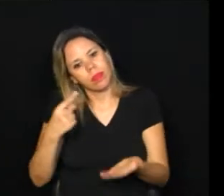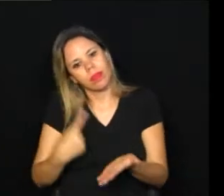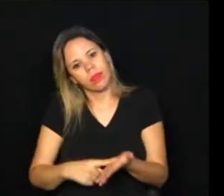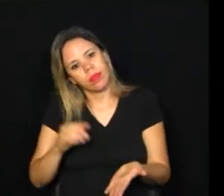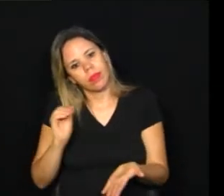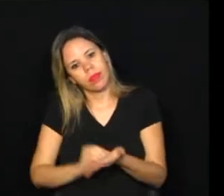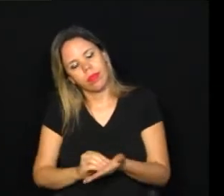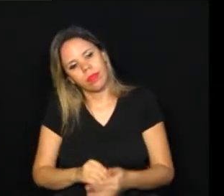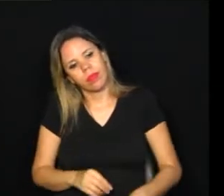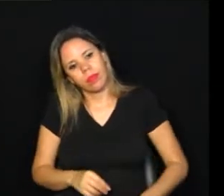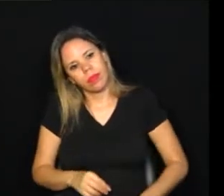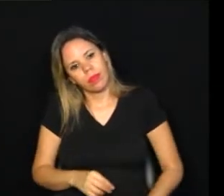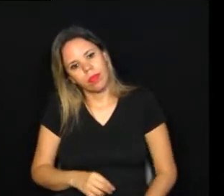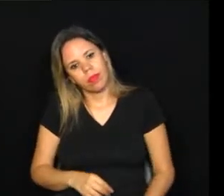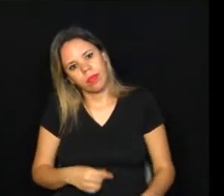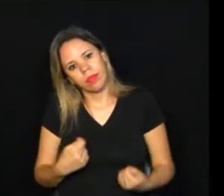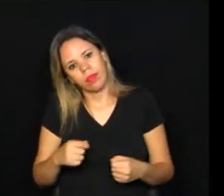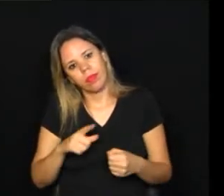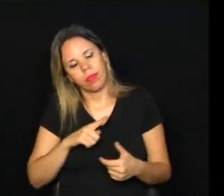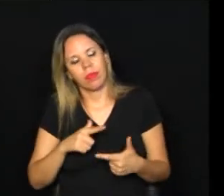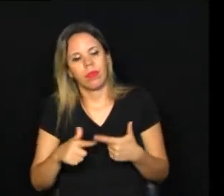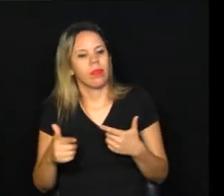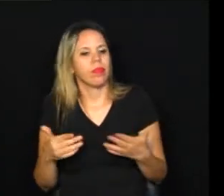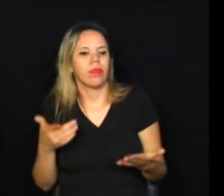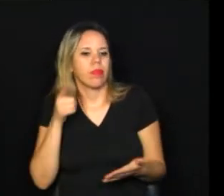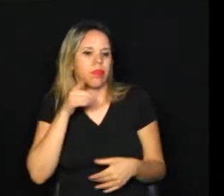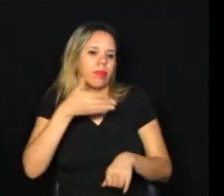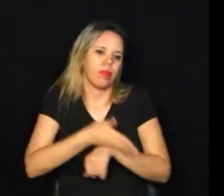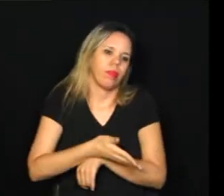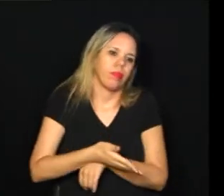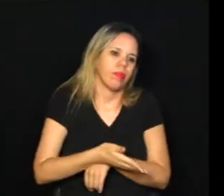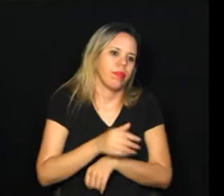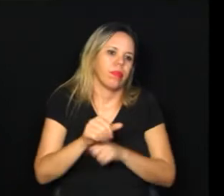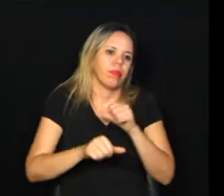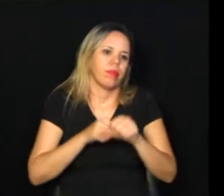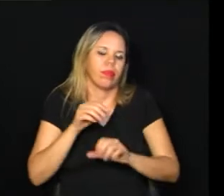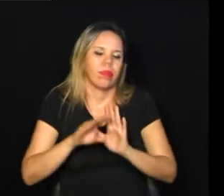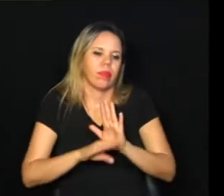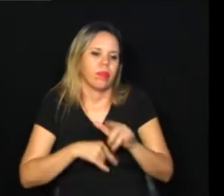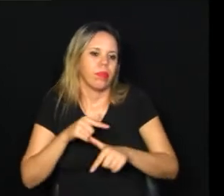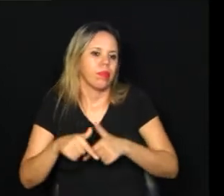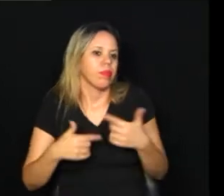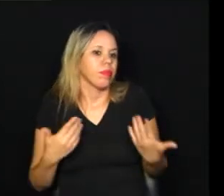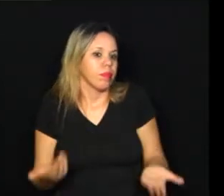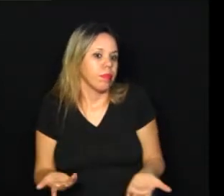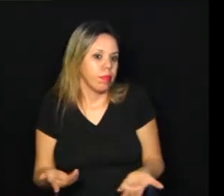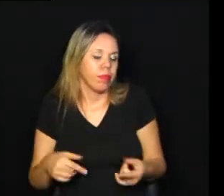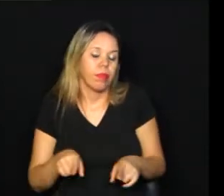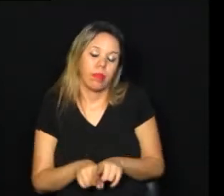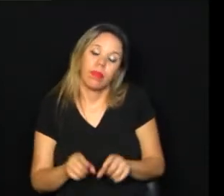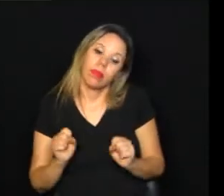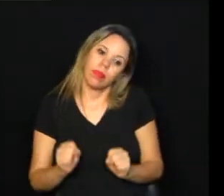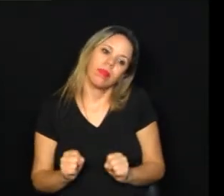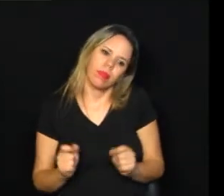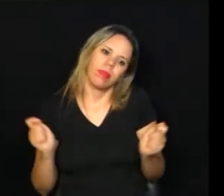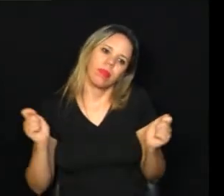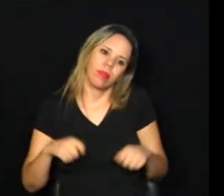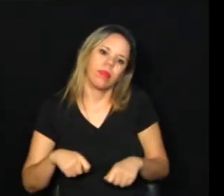agendamento, mas vai ter um compromisso, foi escalado, mudou a escala no trabalho, uma série de coisas. Também é